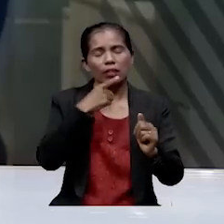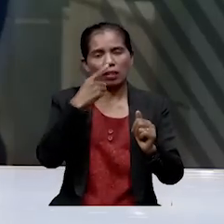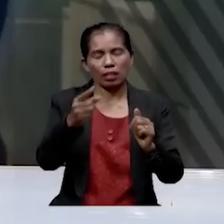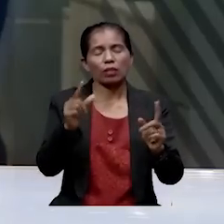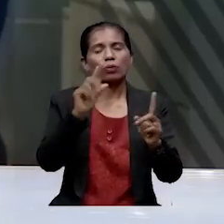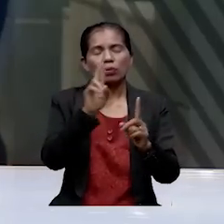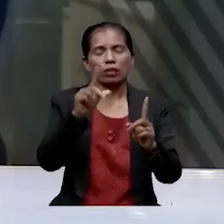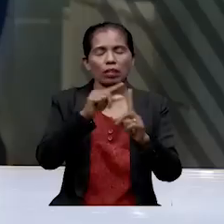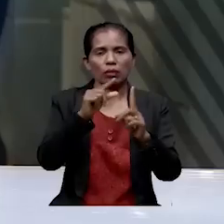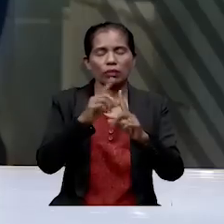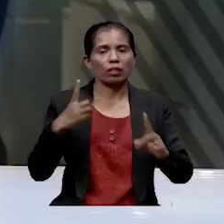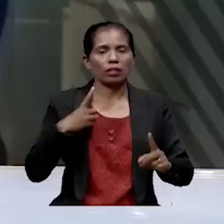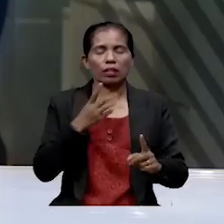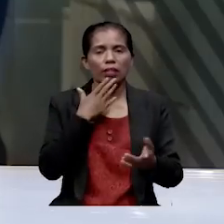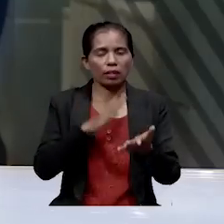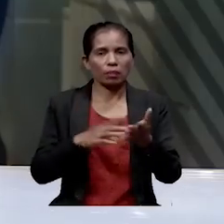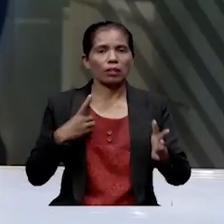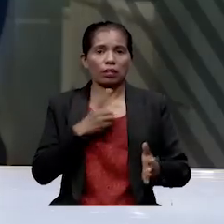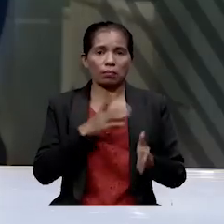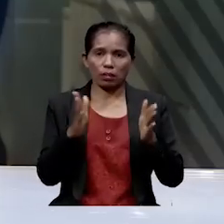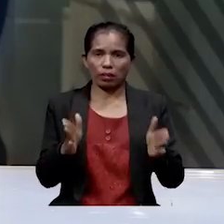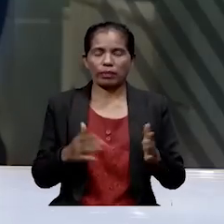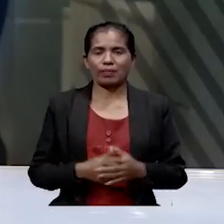insulta deputado Sira.